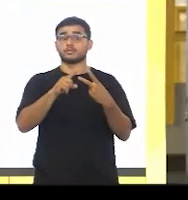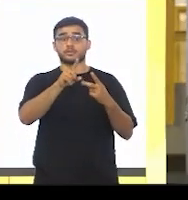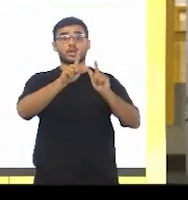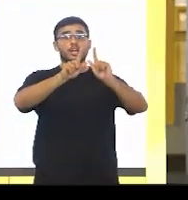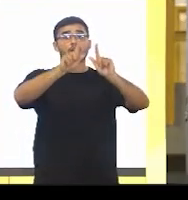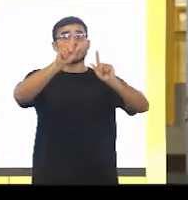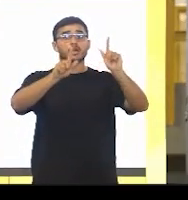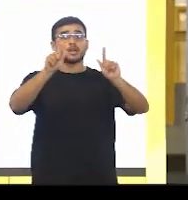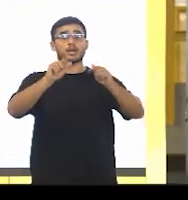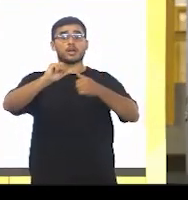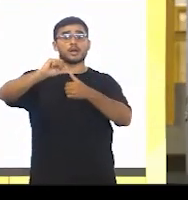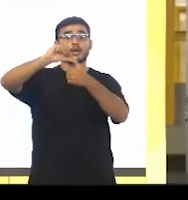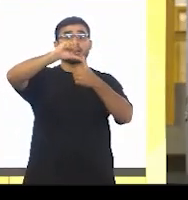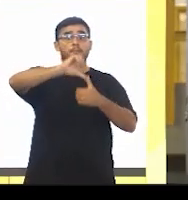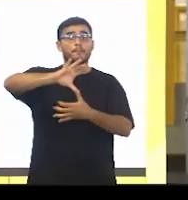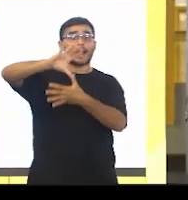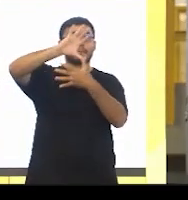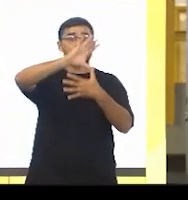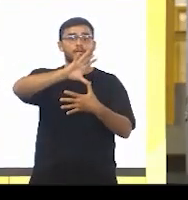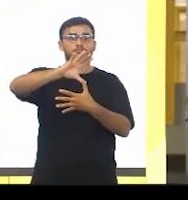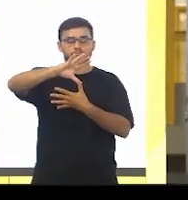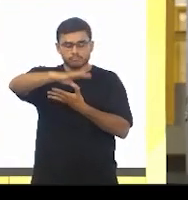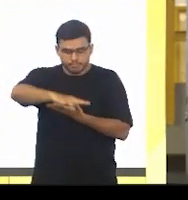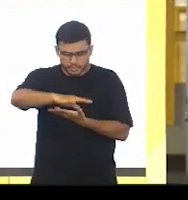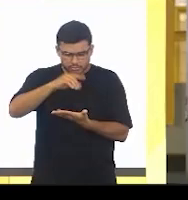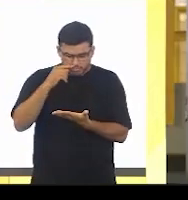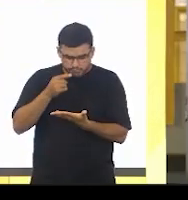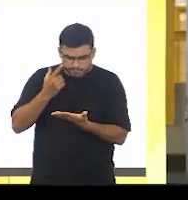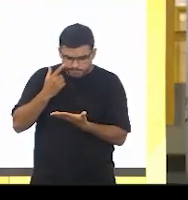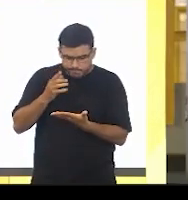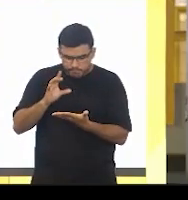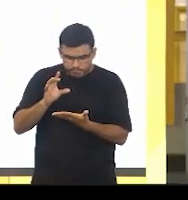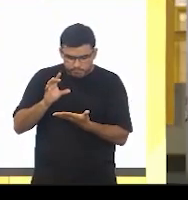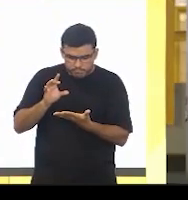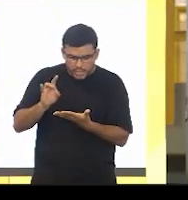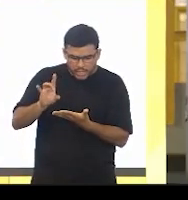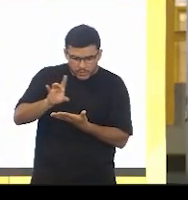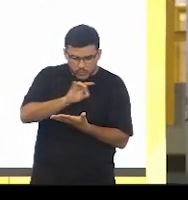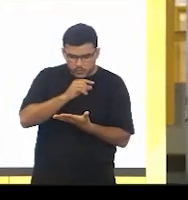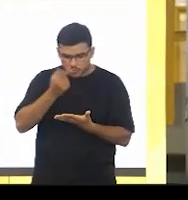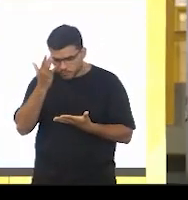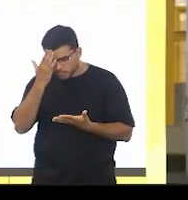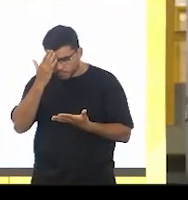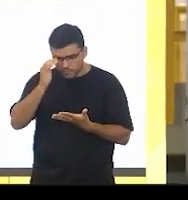gráfica e cartográfica. Não foi isso? O quê?